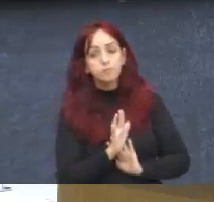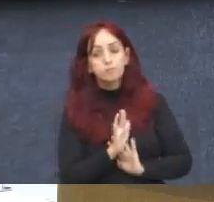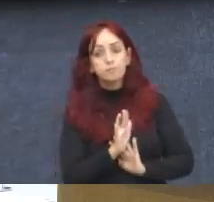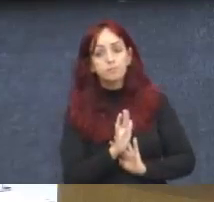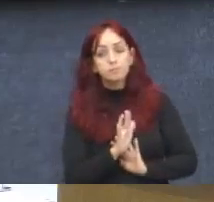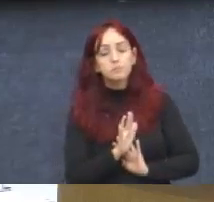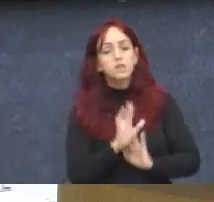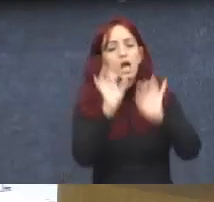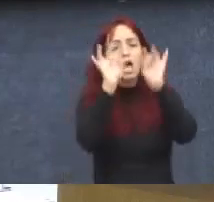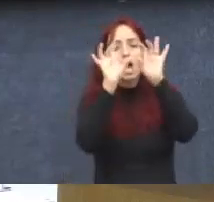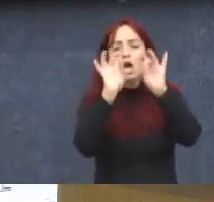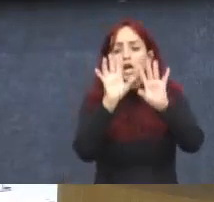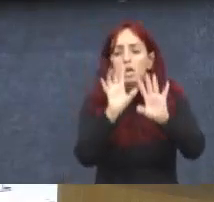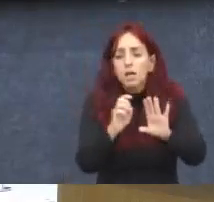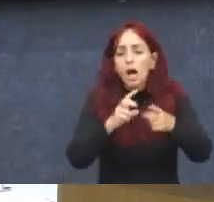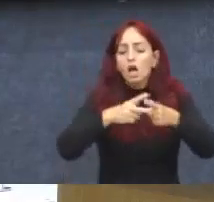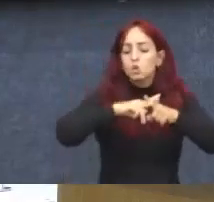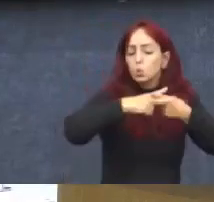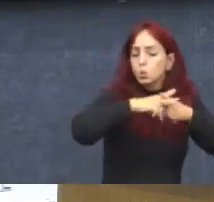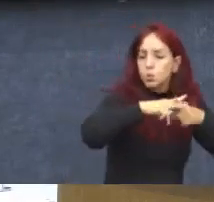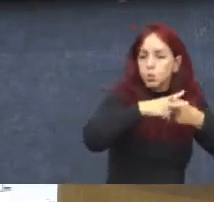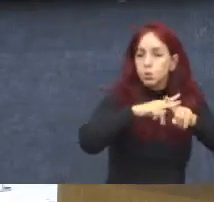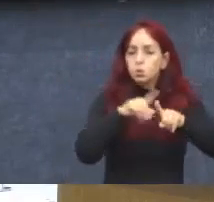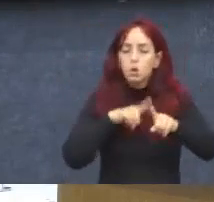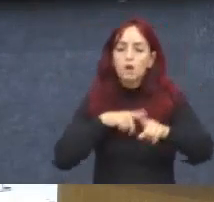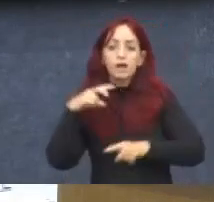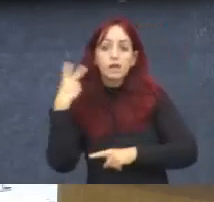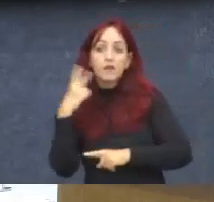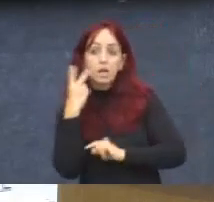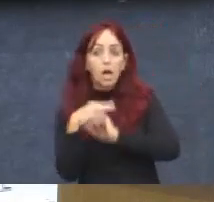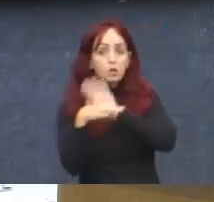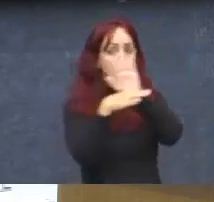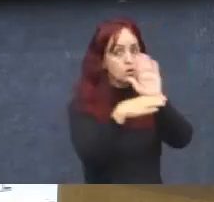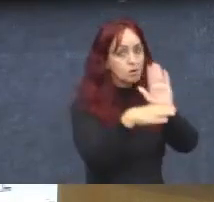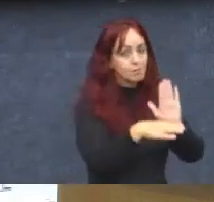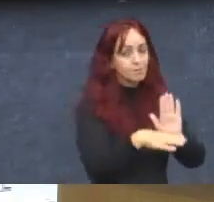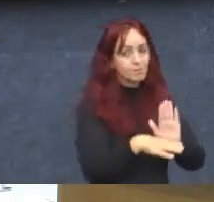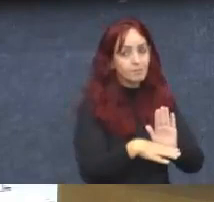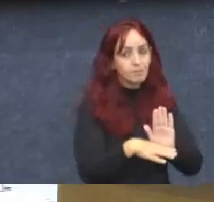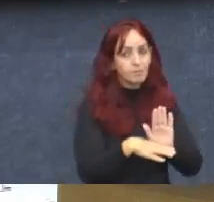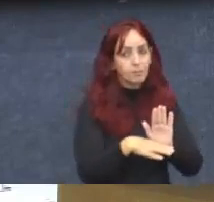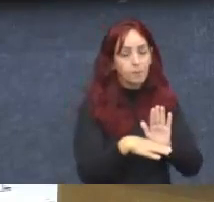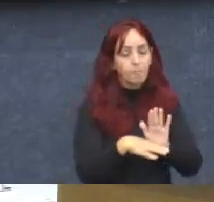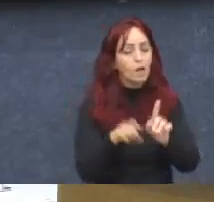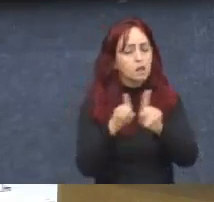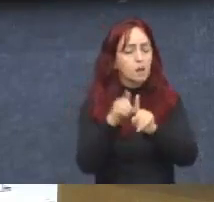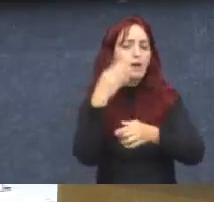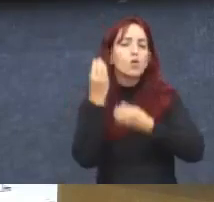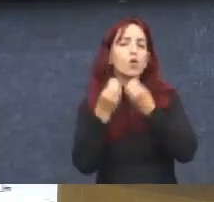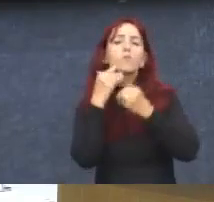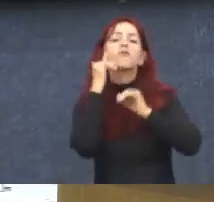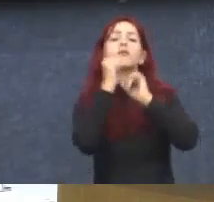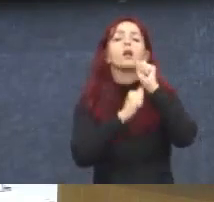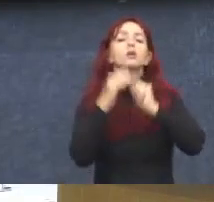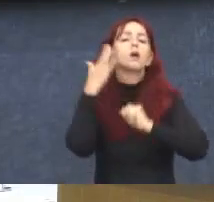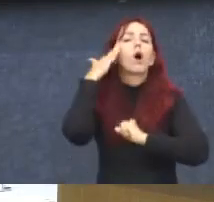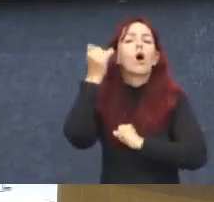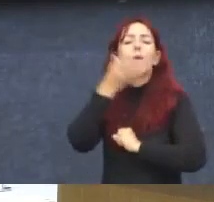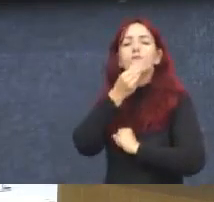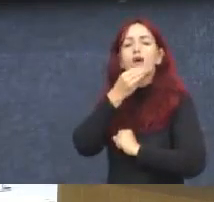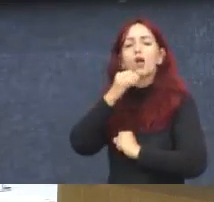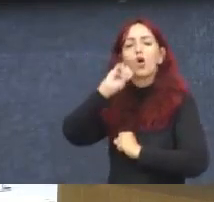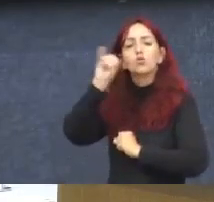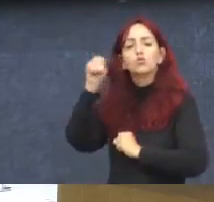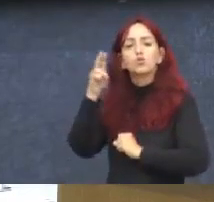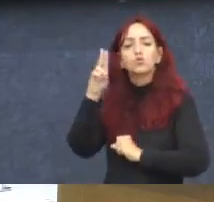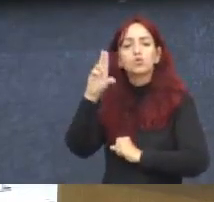cada solução estará um vereador ou uma vereadora. Assim como disse Juscelino Kubitschek, quando se